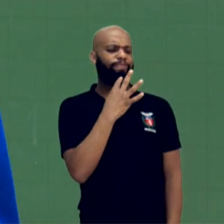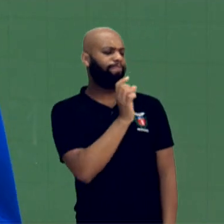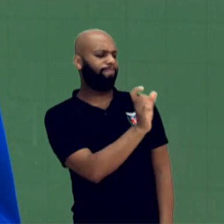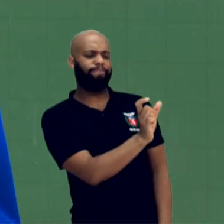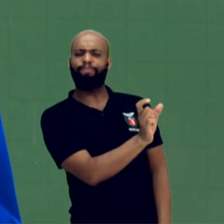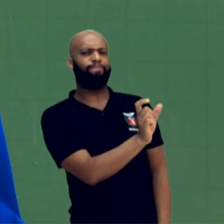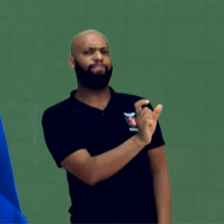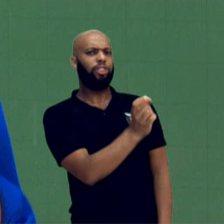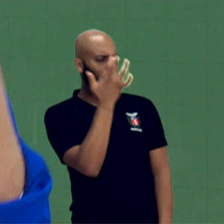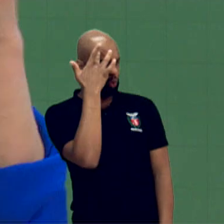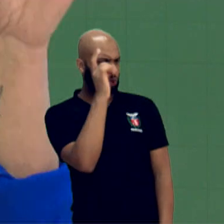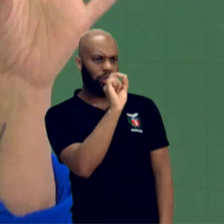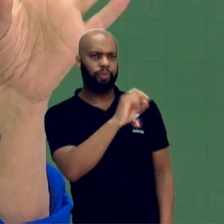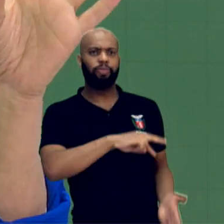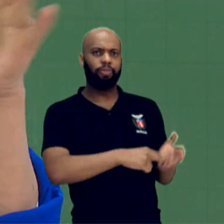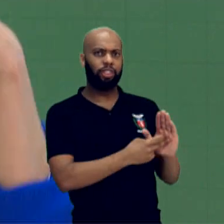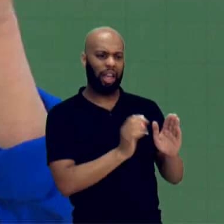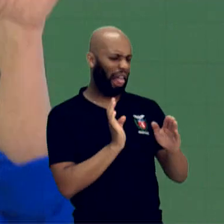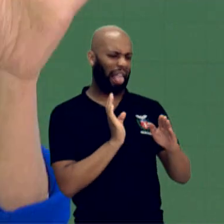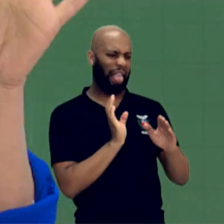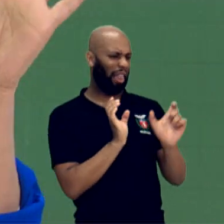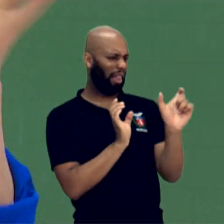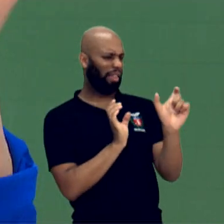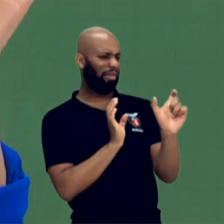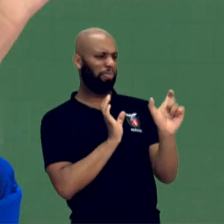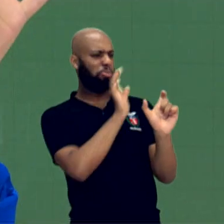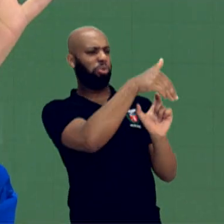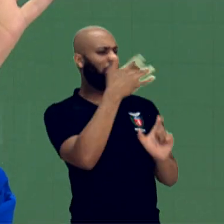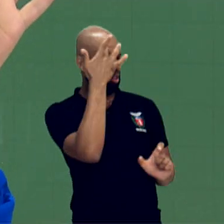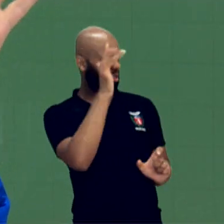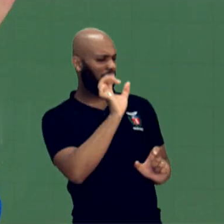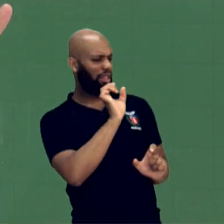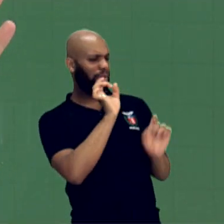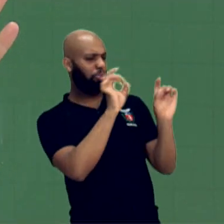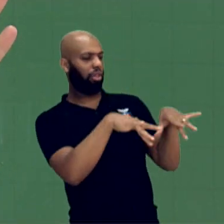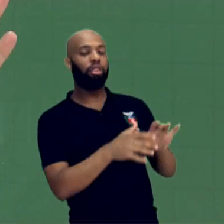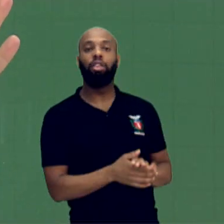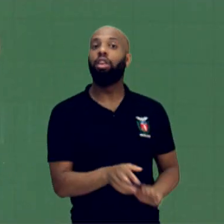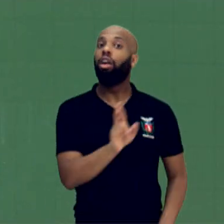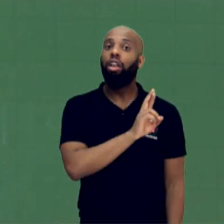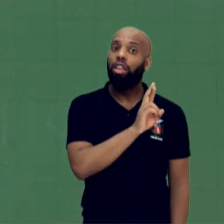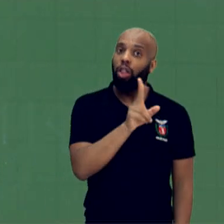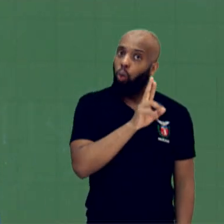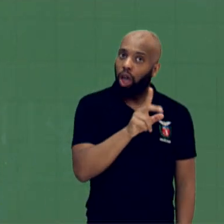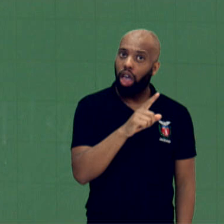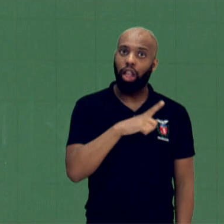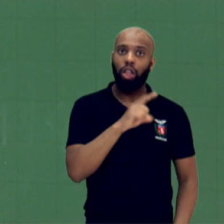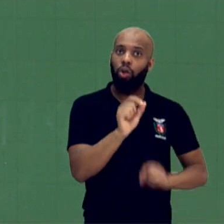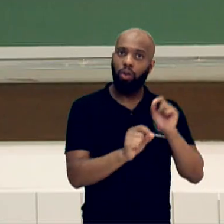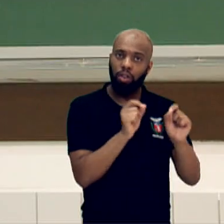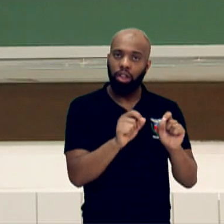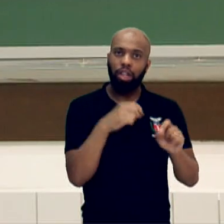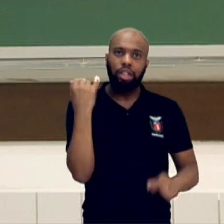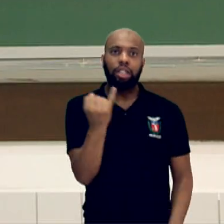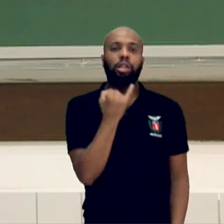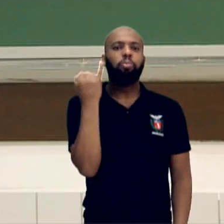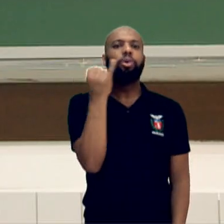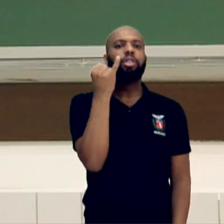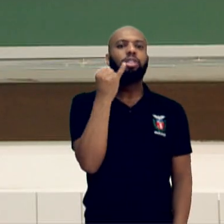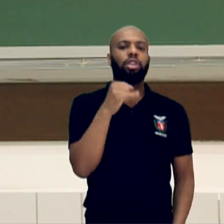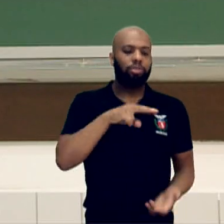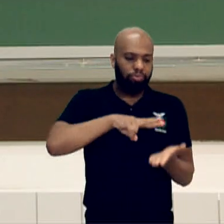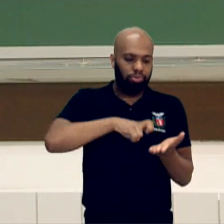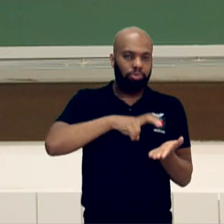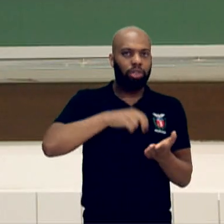você não entende uma palavra, não pular. Ah, eu não entendi, deixa quieto. É importante, primeiro, para eu enriquecer